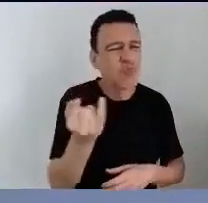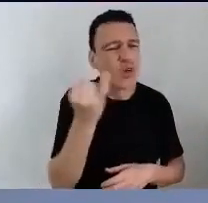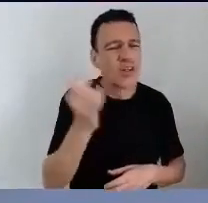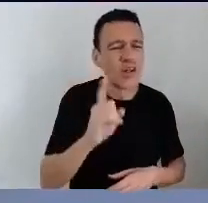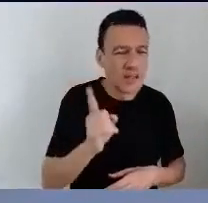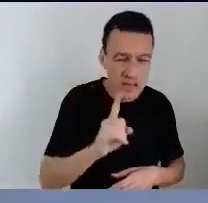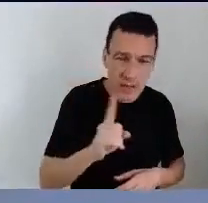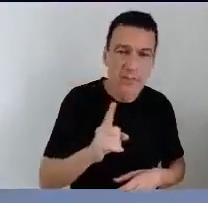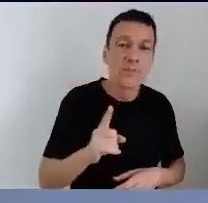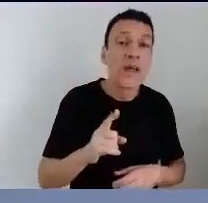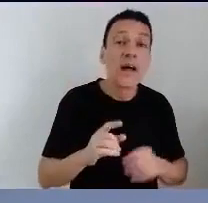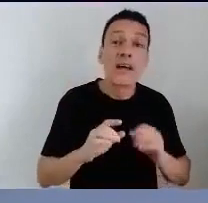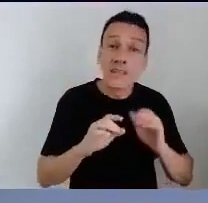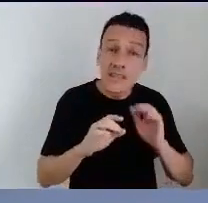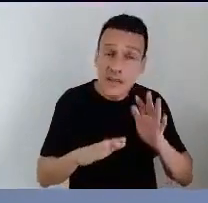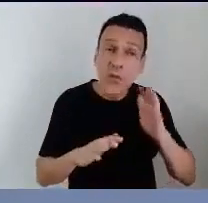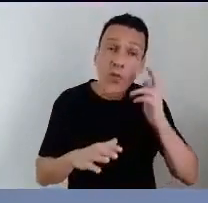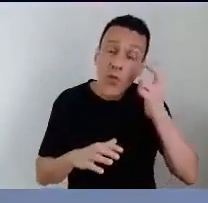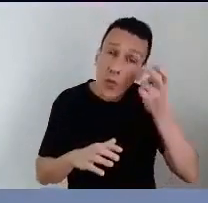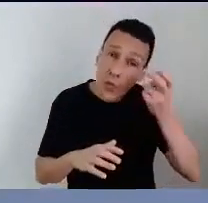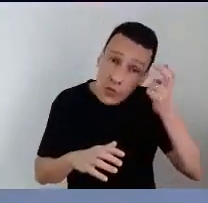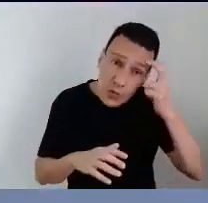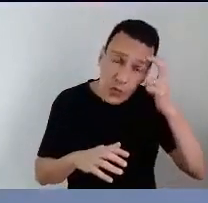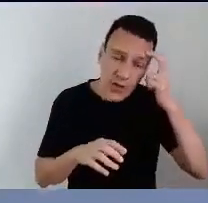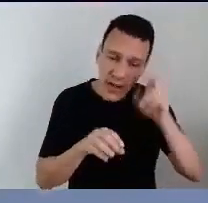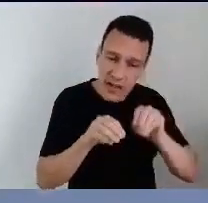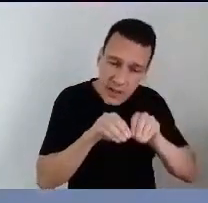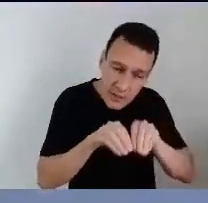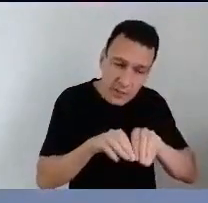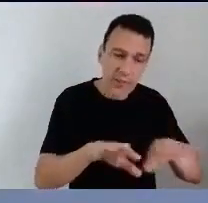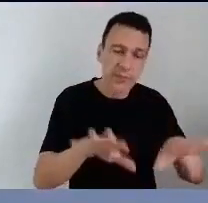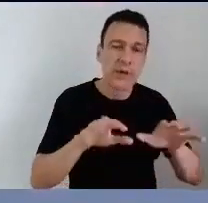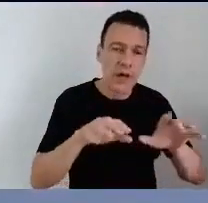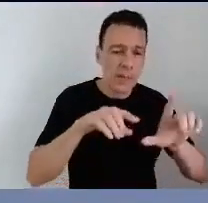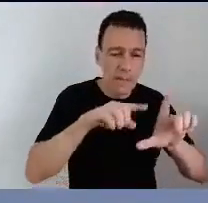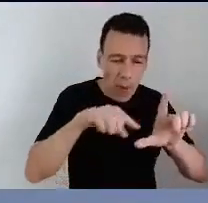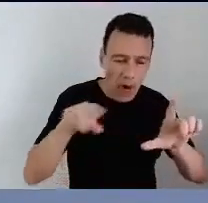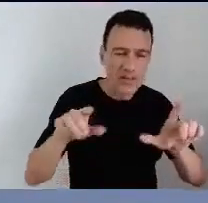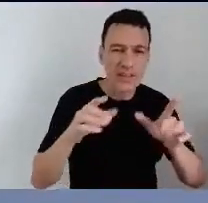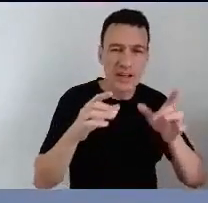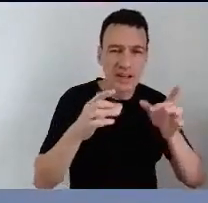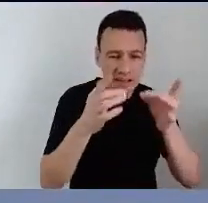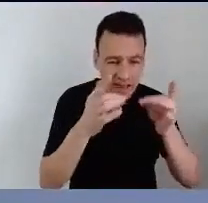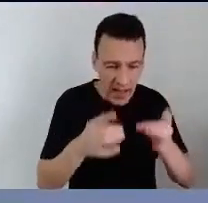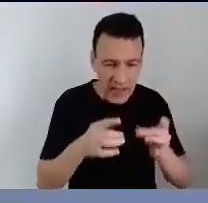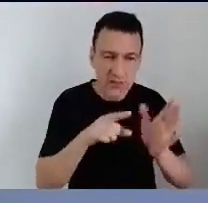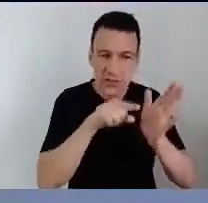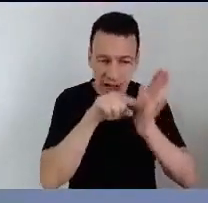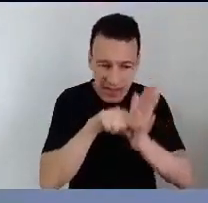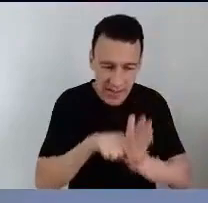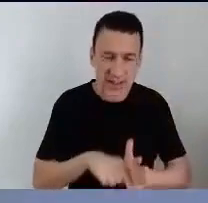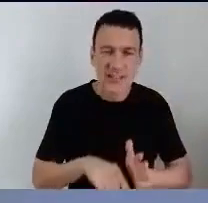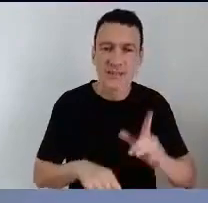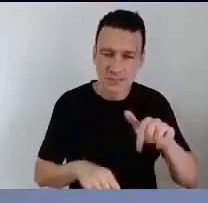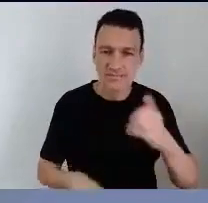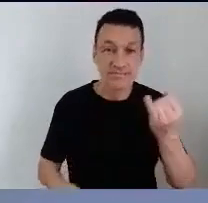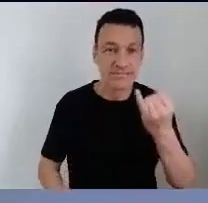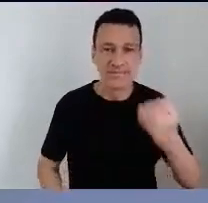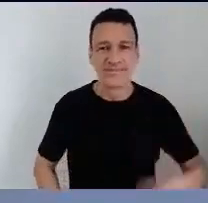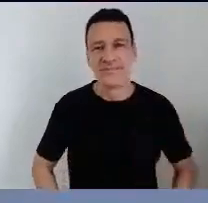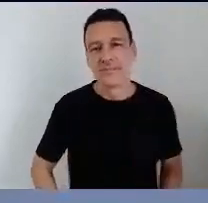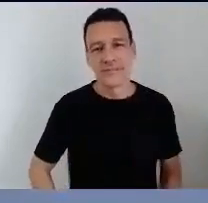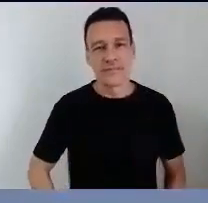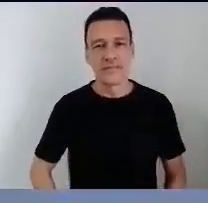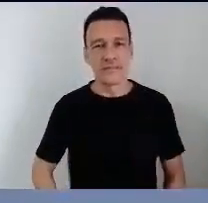o valor de ter essa cultura voltada para as métricas, para dados e análise de dados. É isso, obrigada.